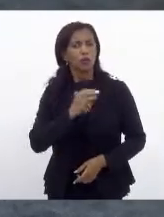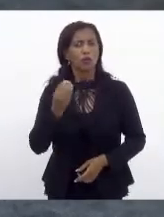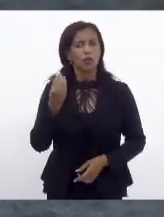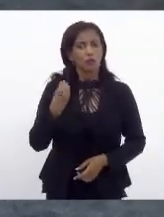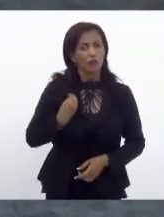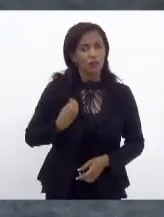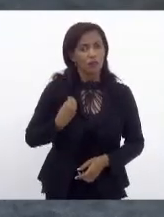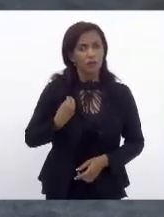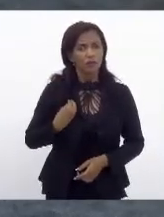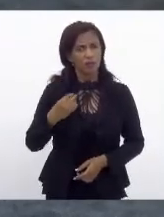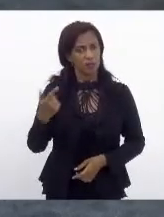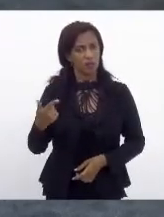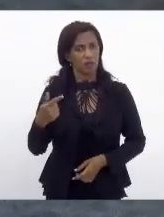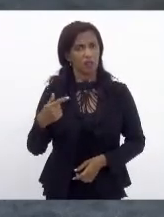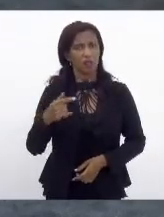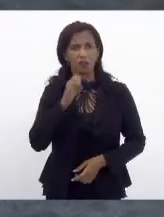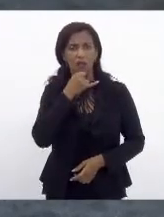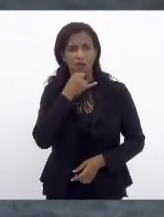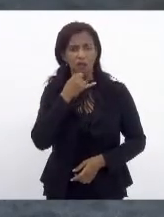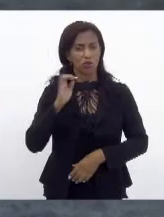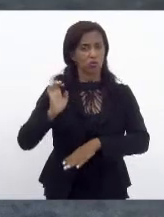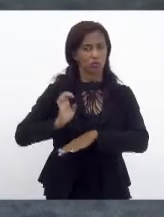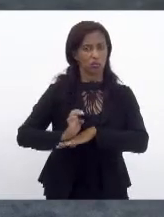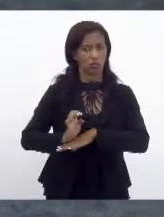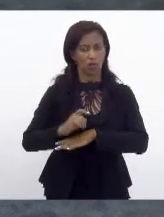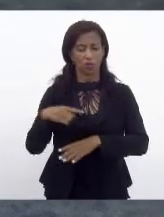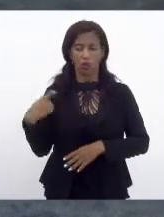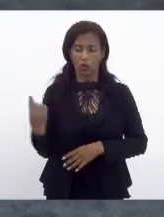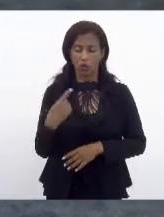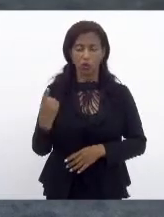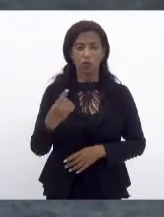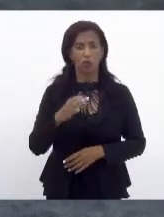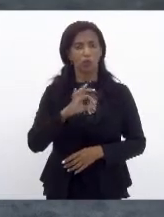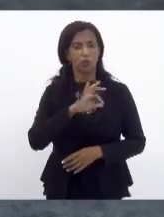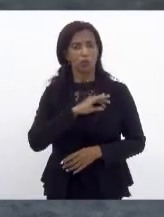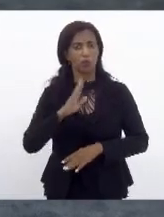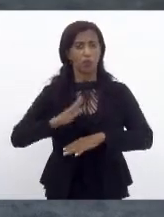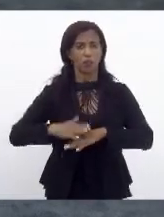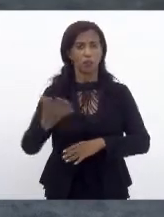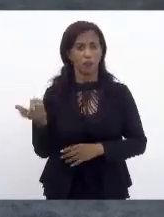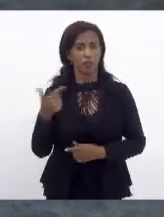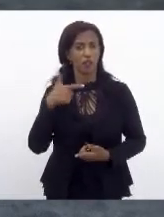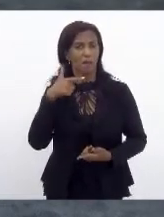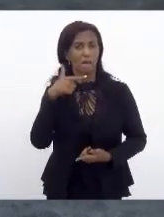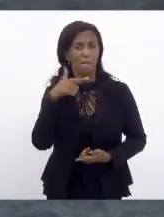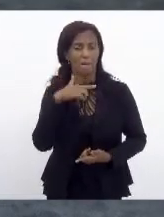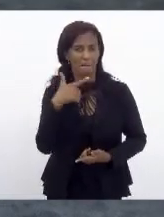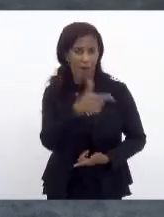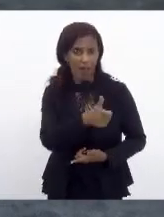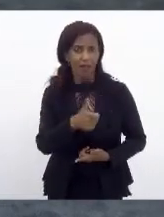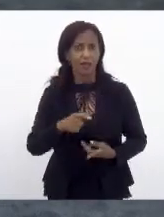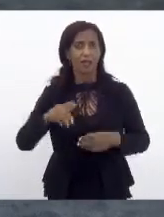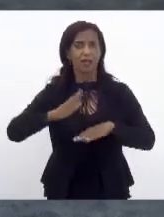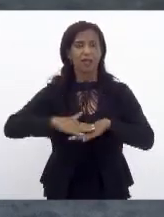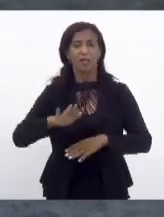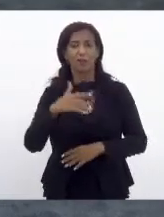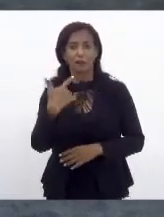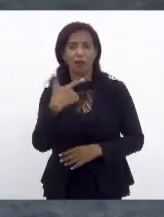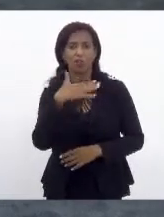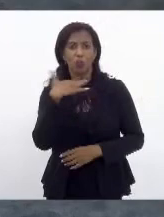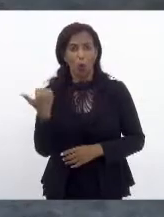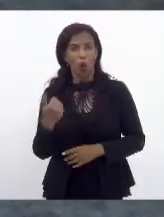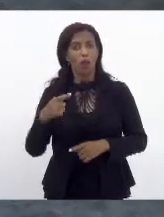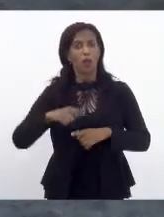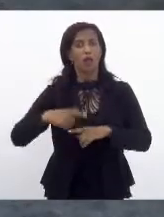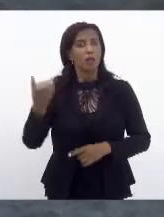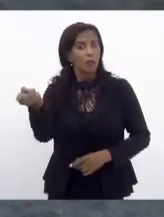retrato triste no nosso Estado. Nós somos a polícia que mais mata, a polícia que mais morre e a polícia que mais se